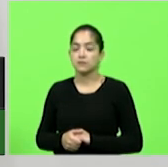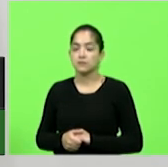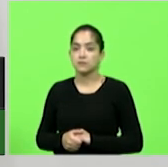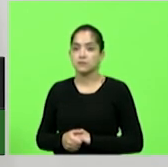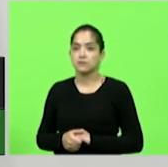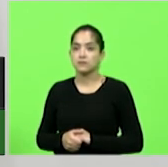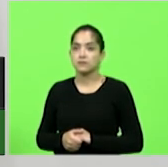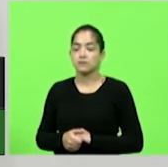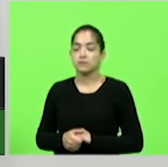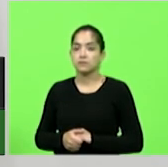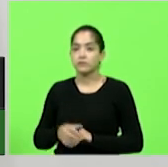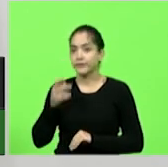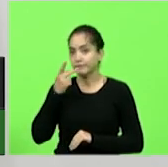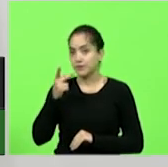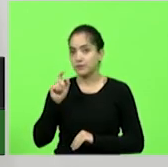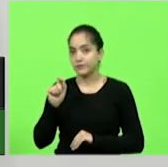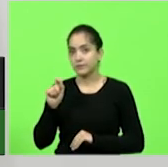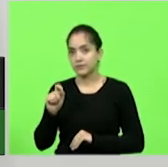O que dizer disso?